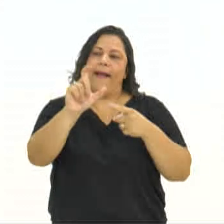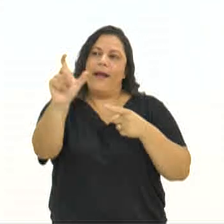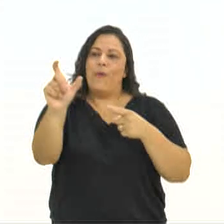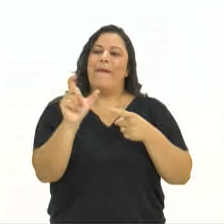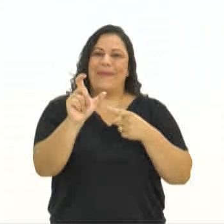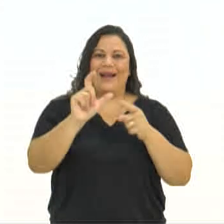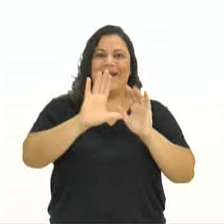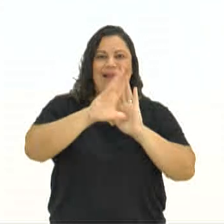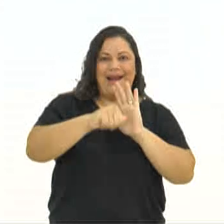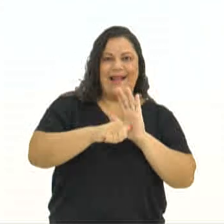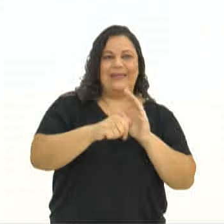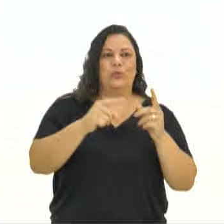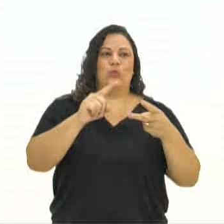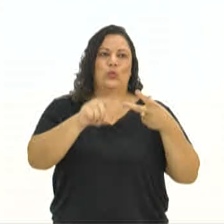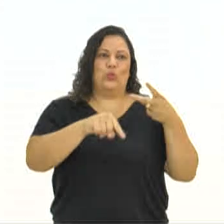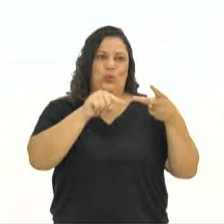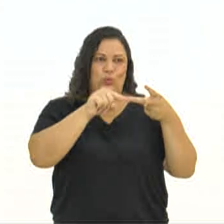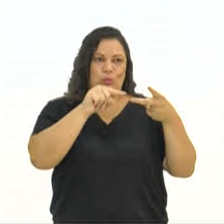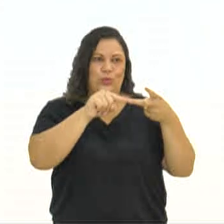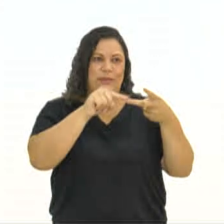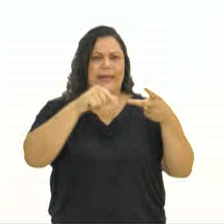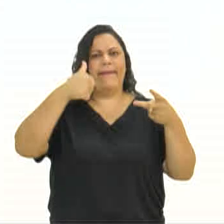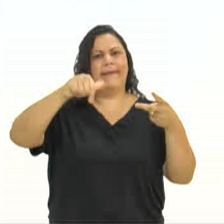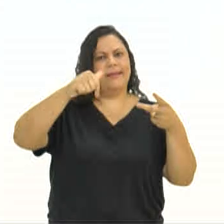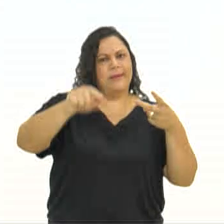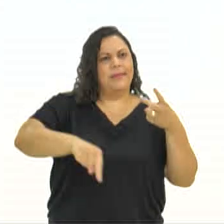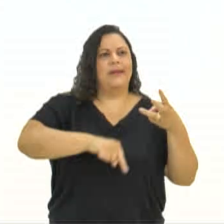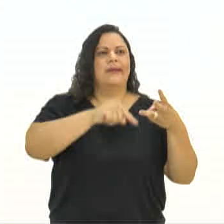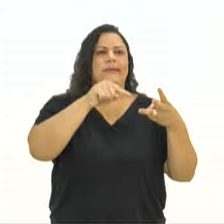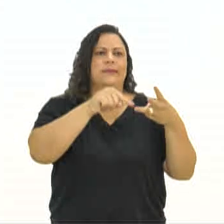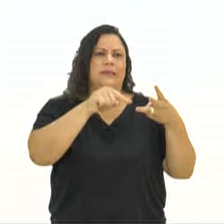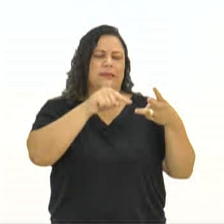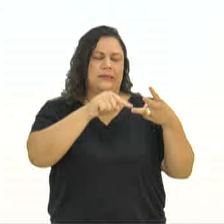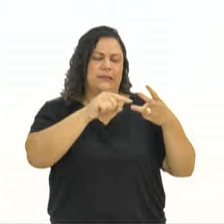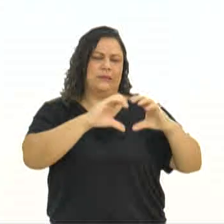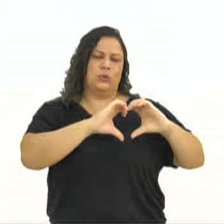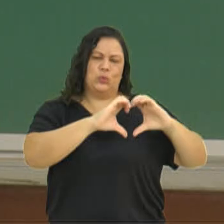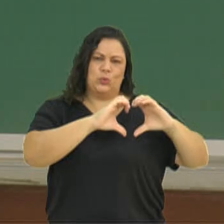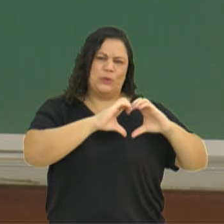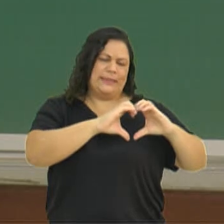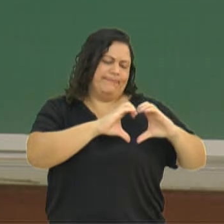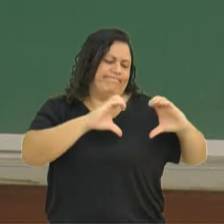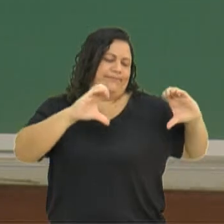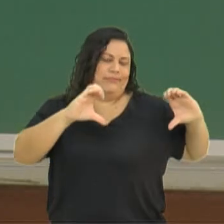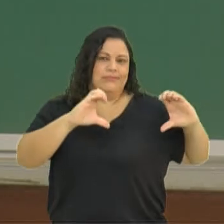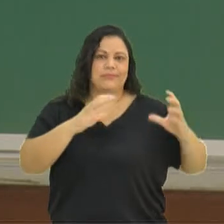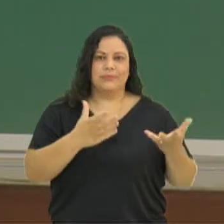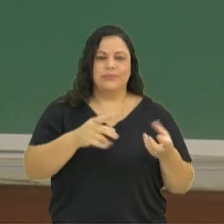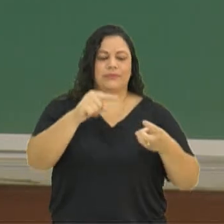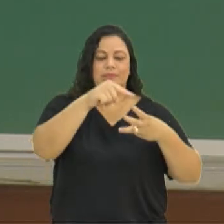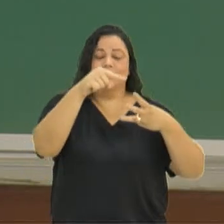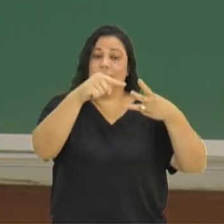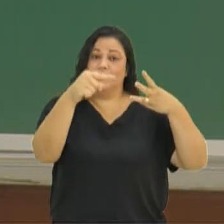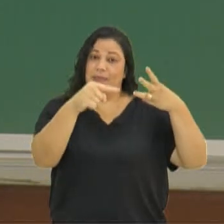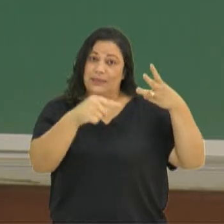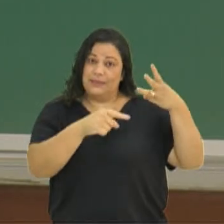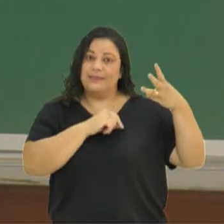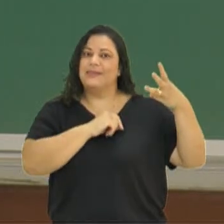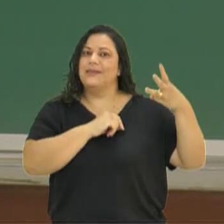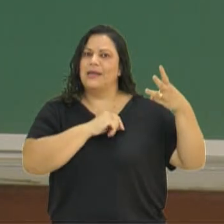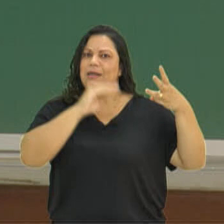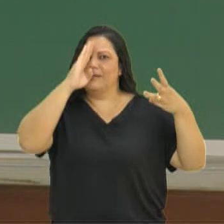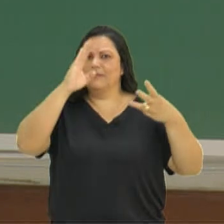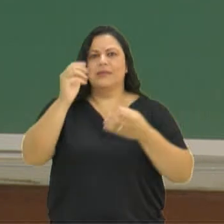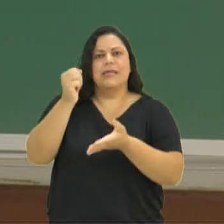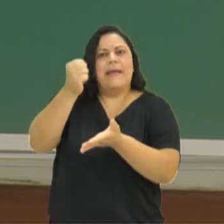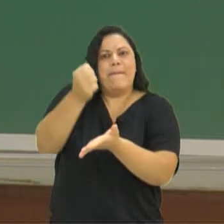descreve, pero trabalhadora e de grande coração. Então, são as três palavras, são os três adjetivos que